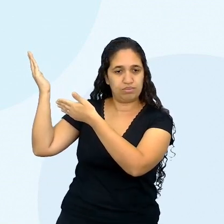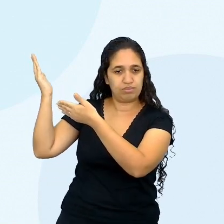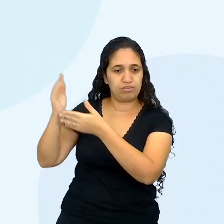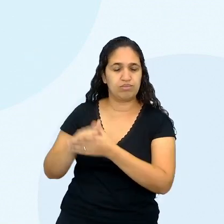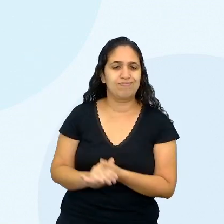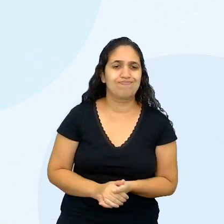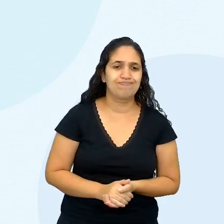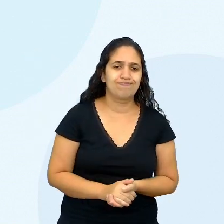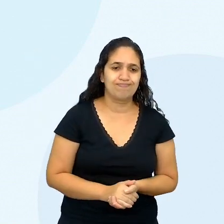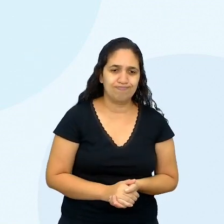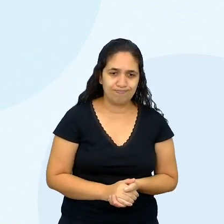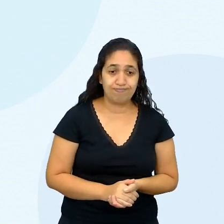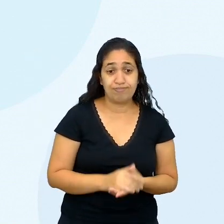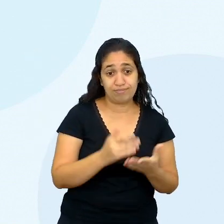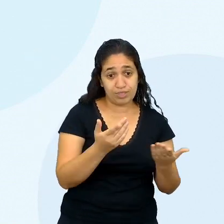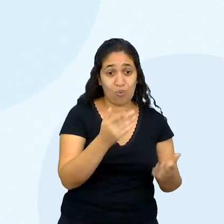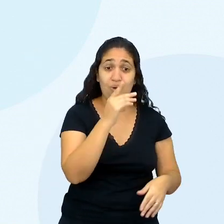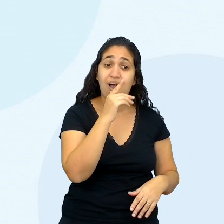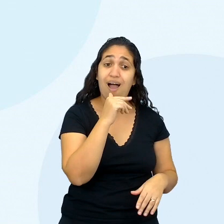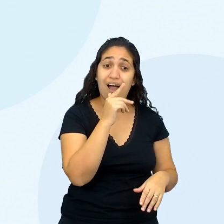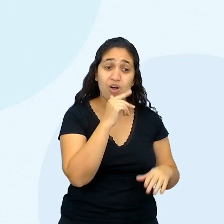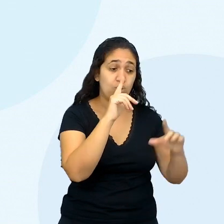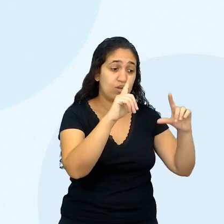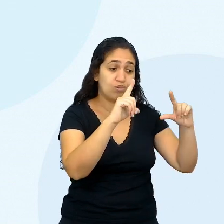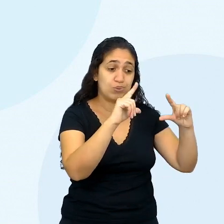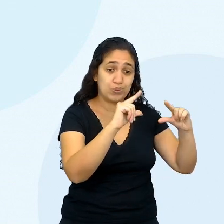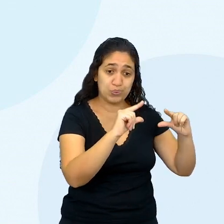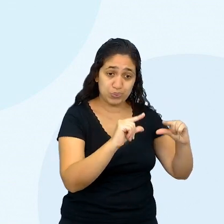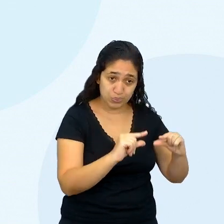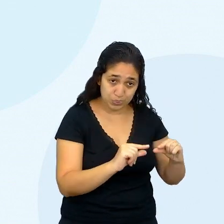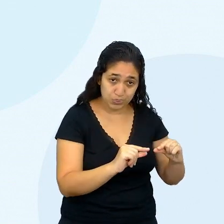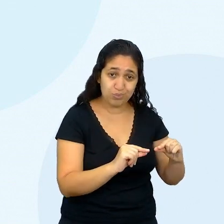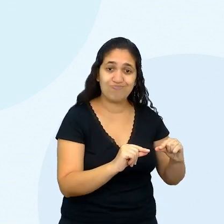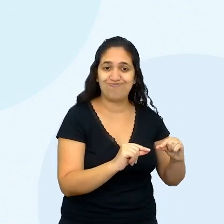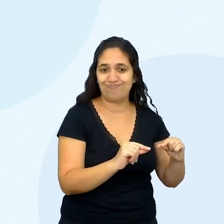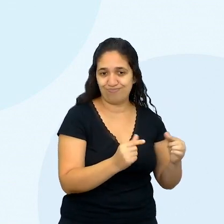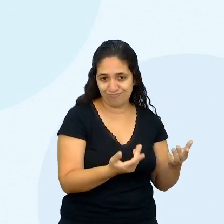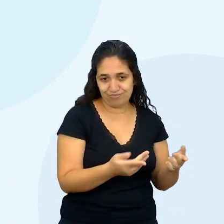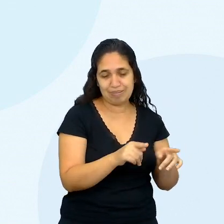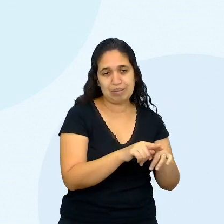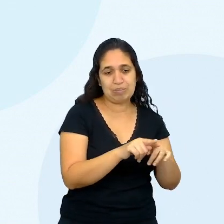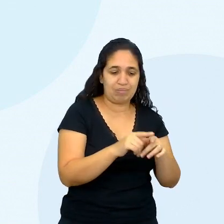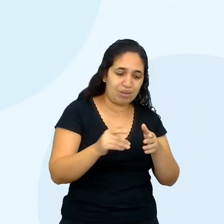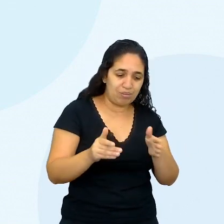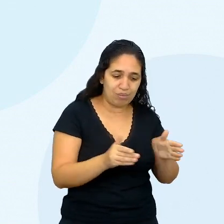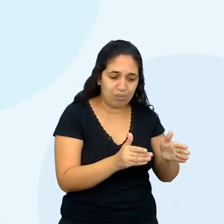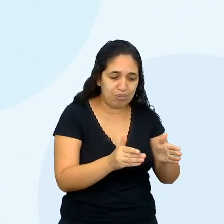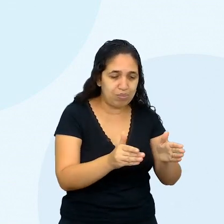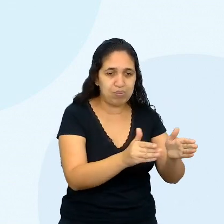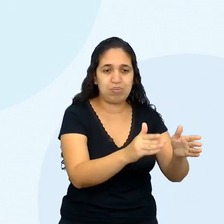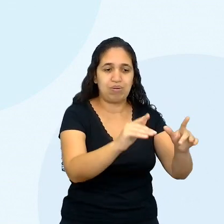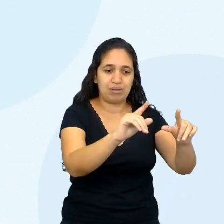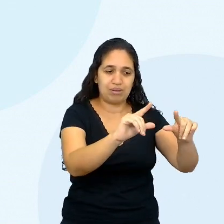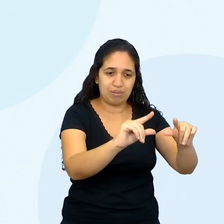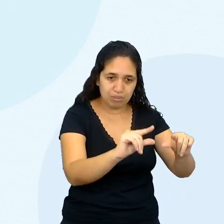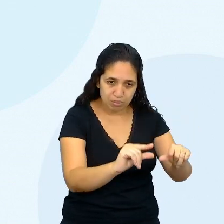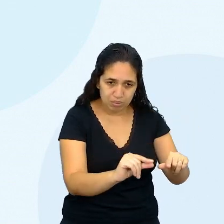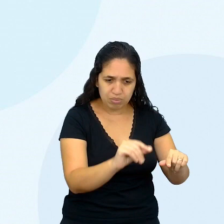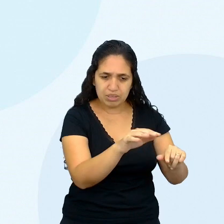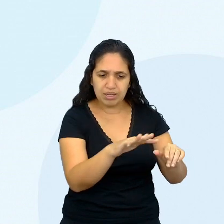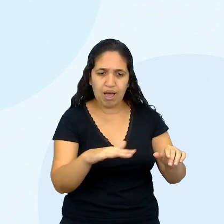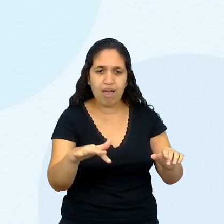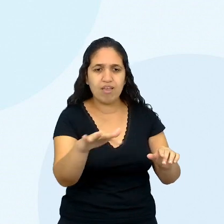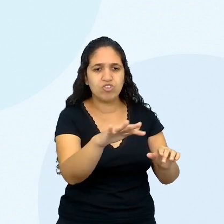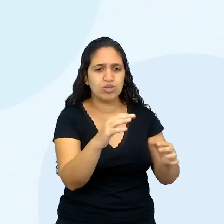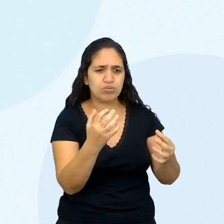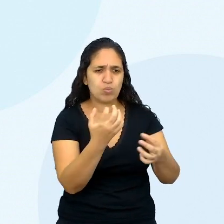Como consequência da escassez hídrica, também, né, a diminuição da pluviosidade em muitas regiões, né, principalmente em regiões de